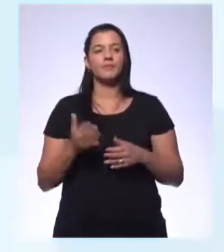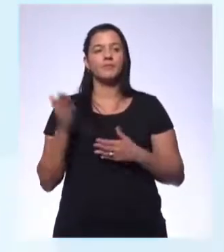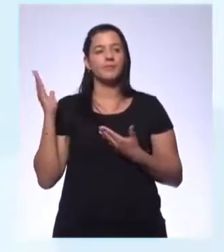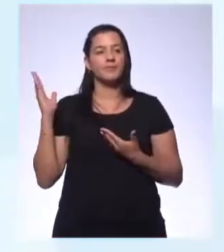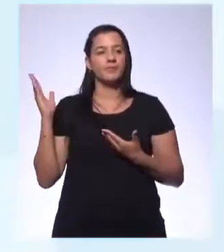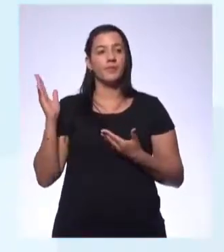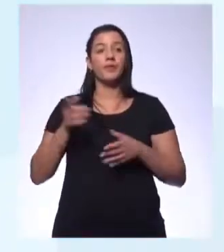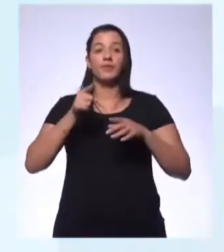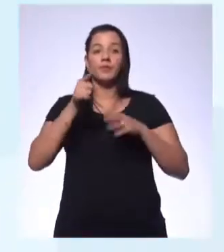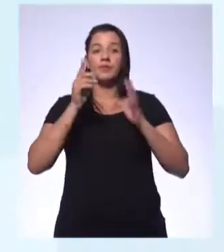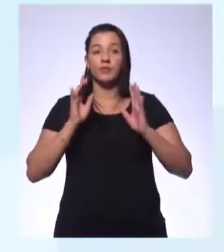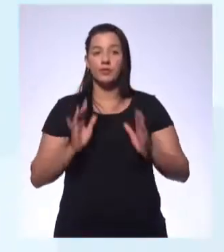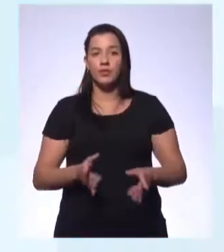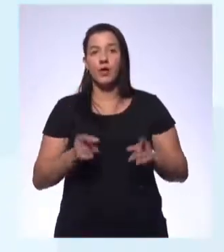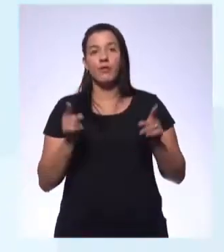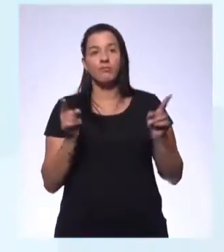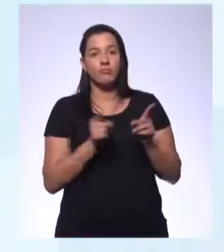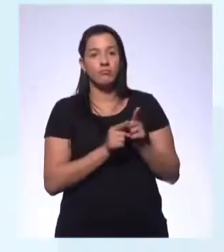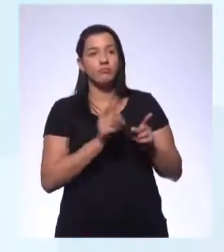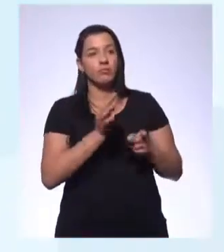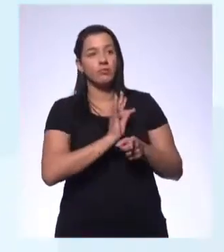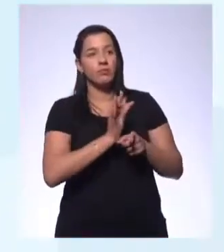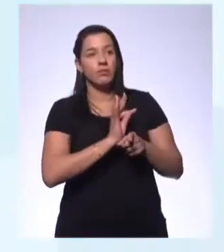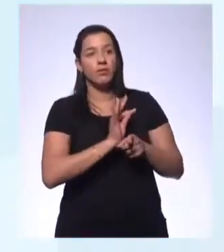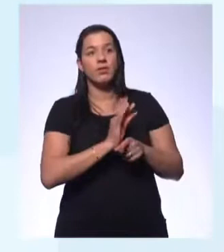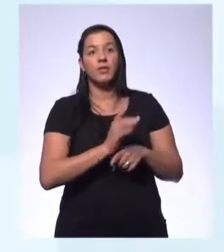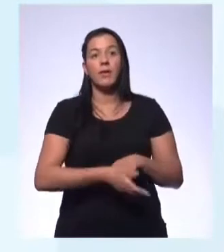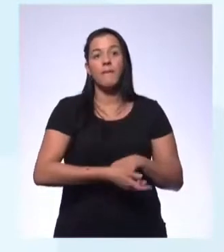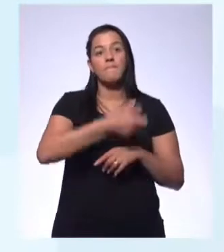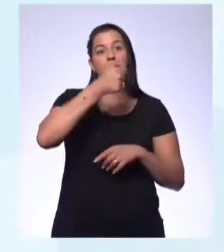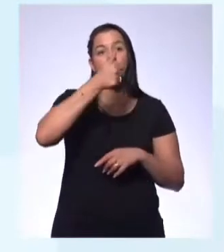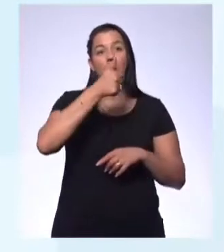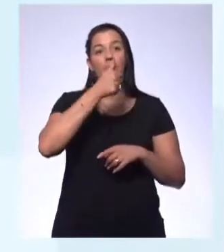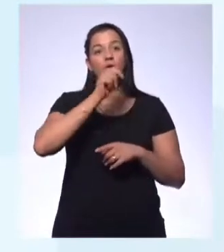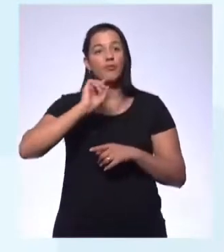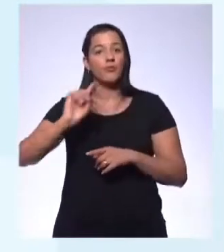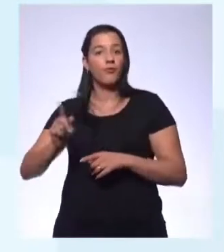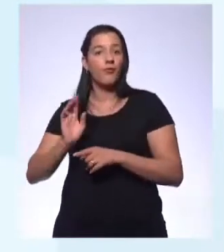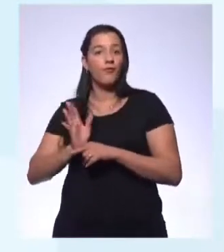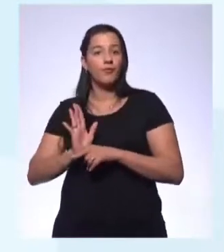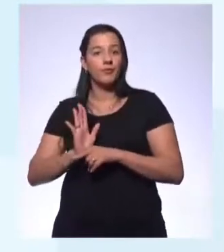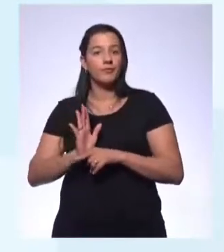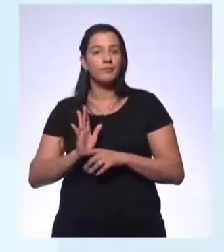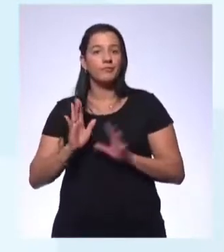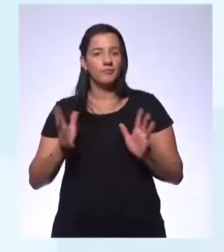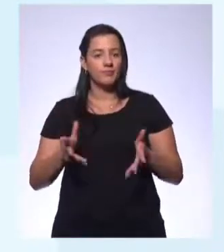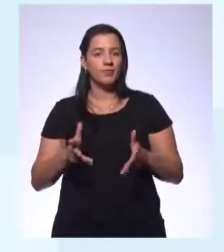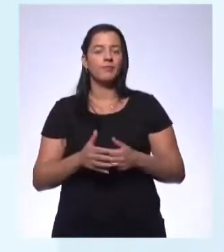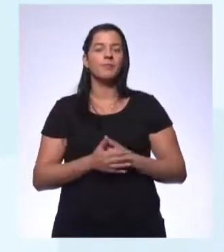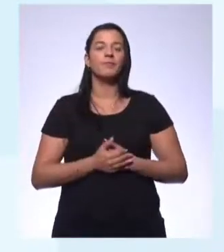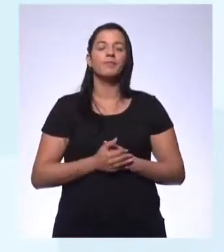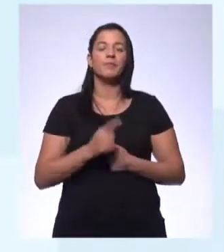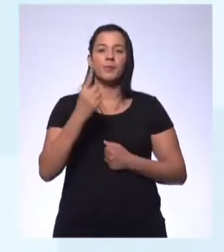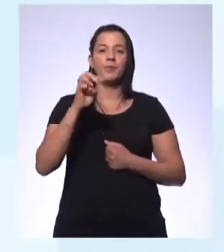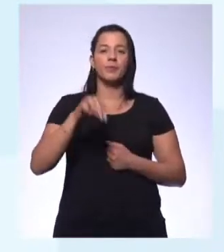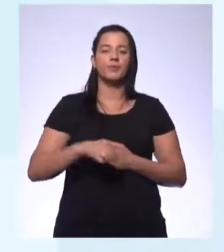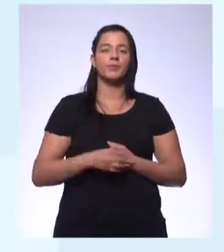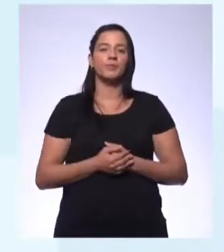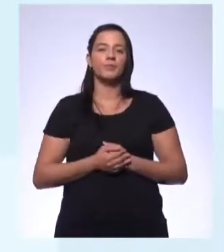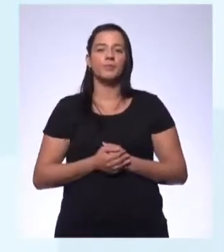já assistiu a algum trailer que era melhor do que o filme? Um minuto para responder e a gente já